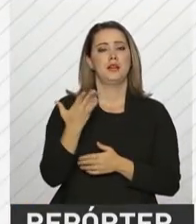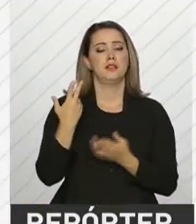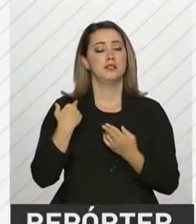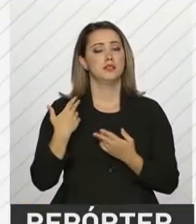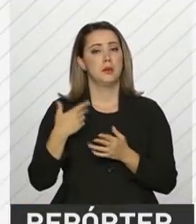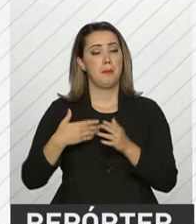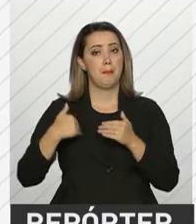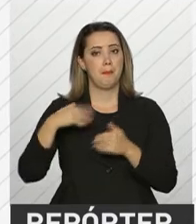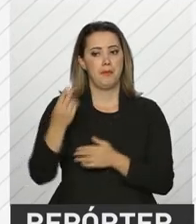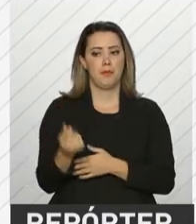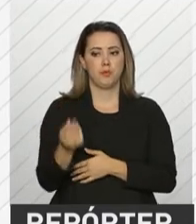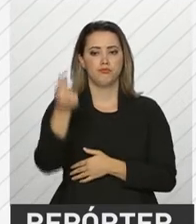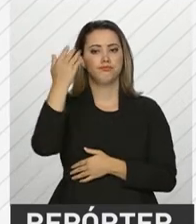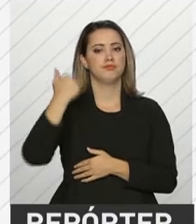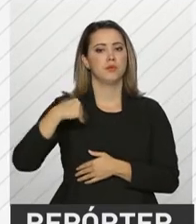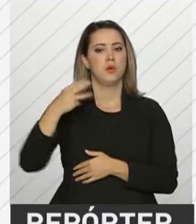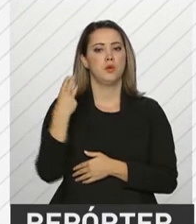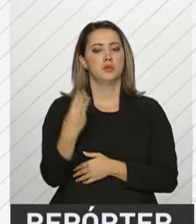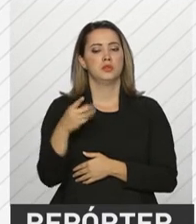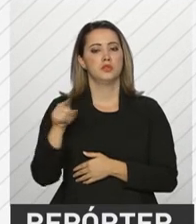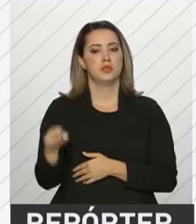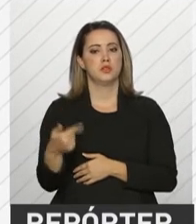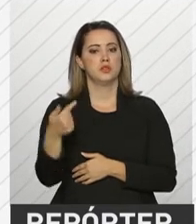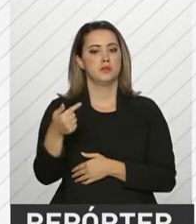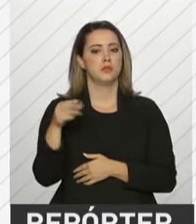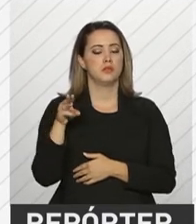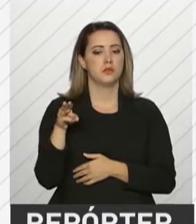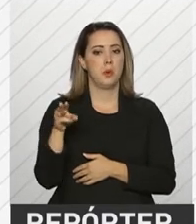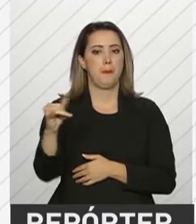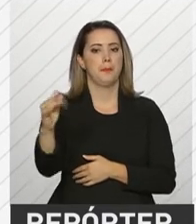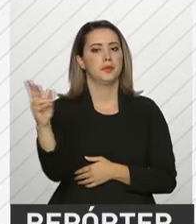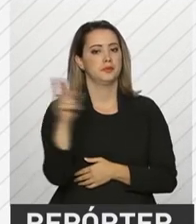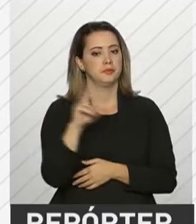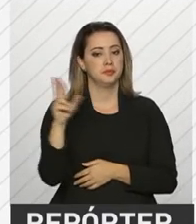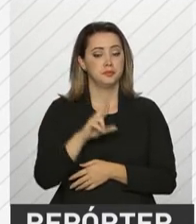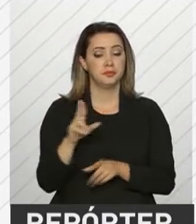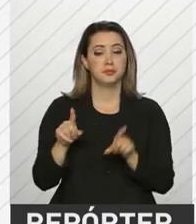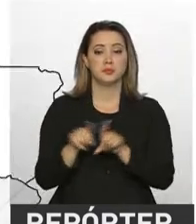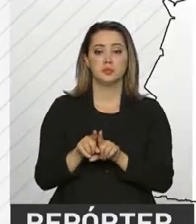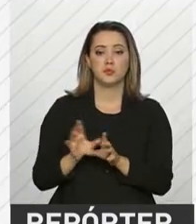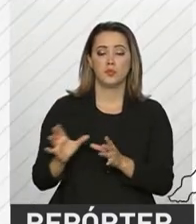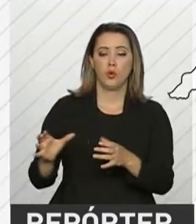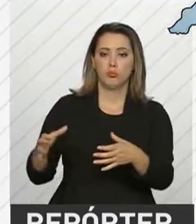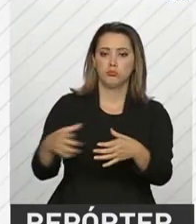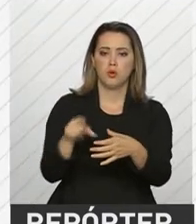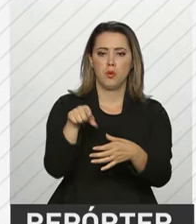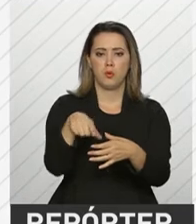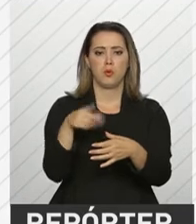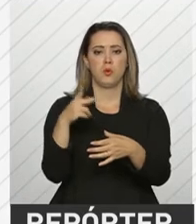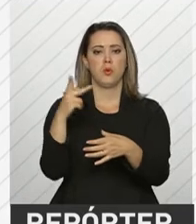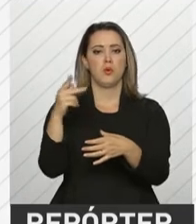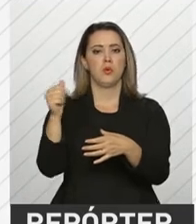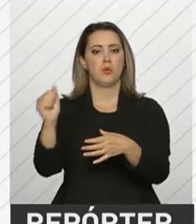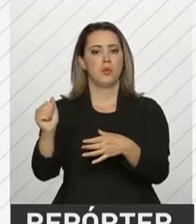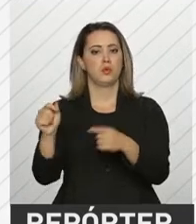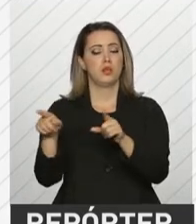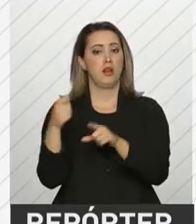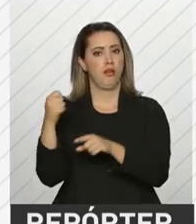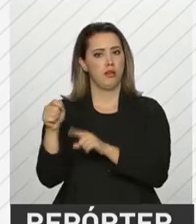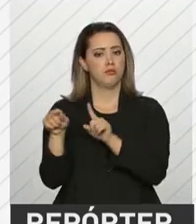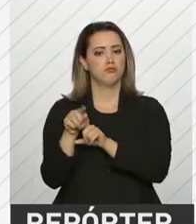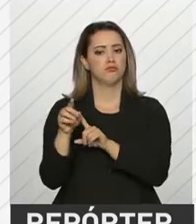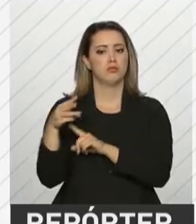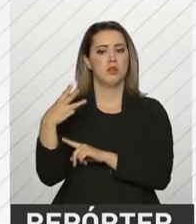esperado somou cerca de 3 bilhões e 700 milhões de reais o aeroporto de porto alegre foi arrematado